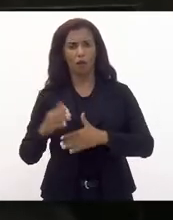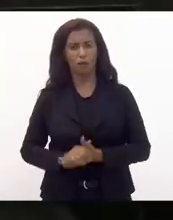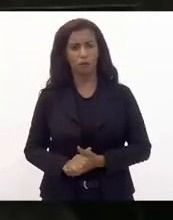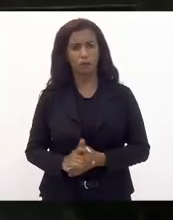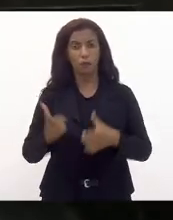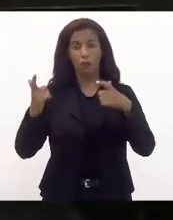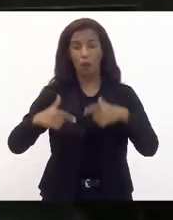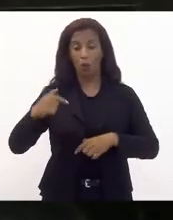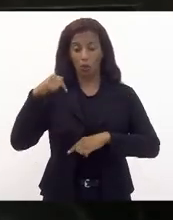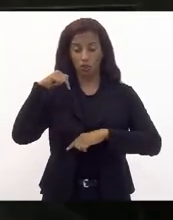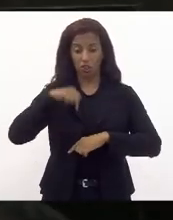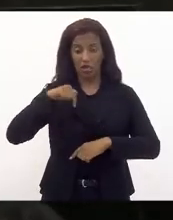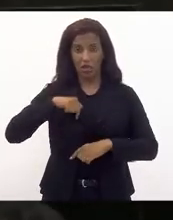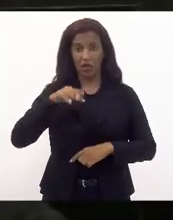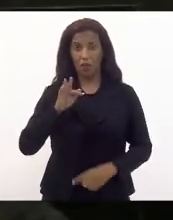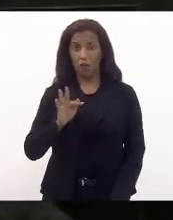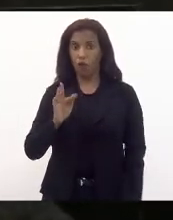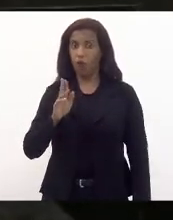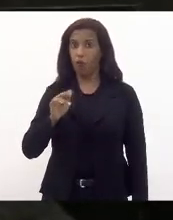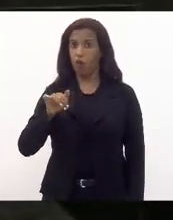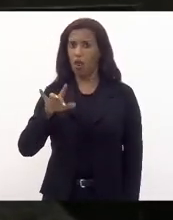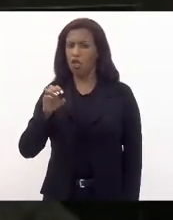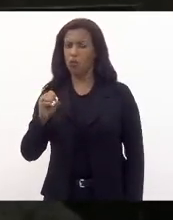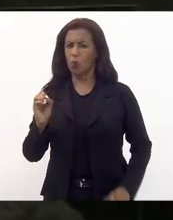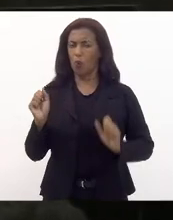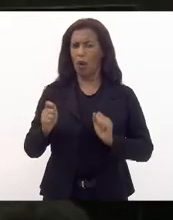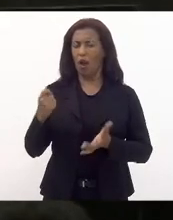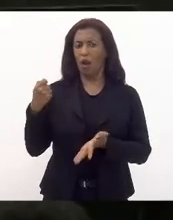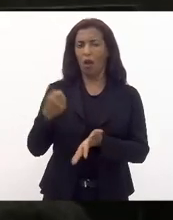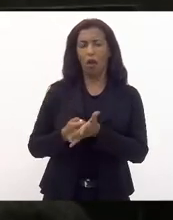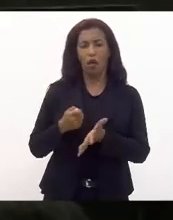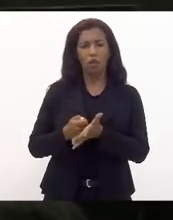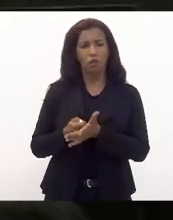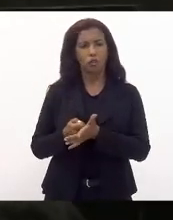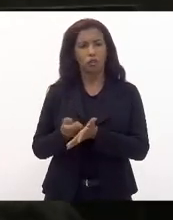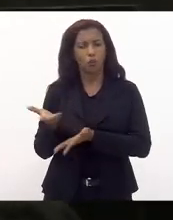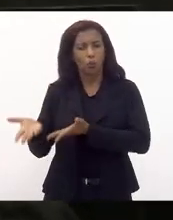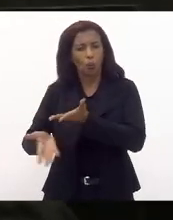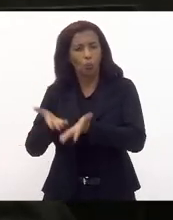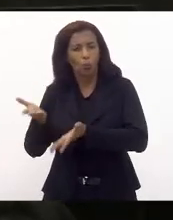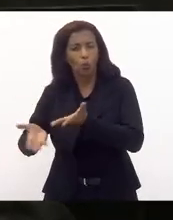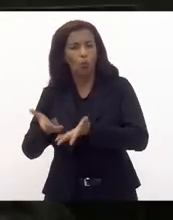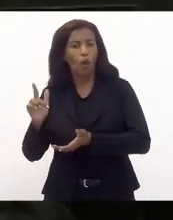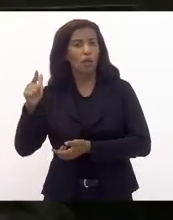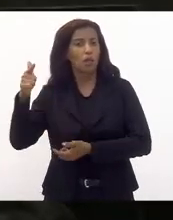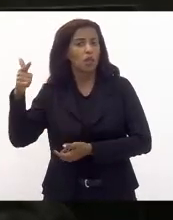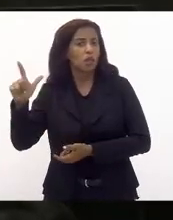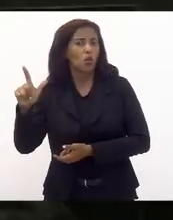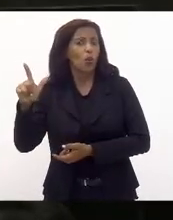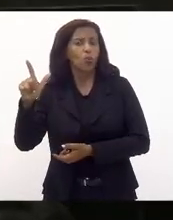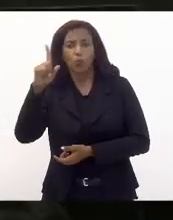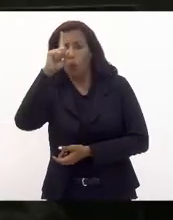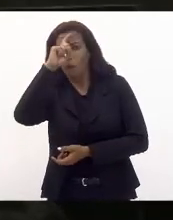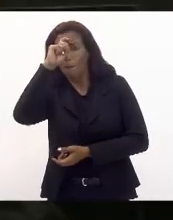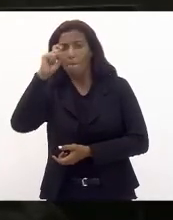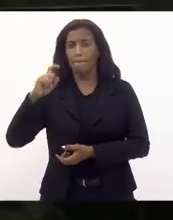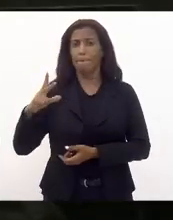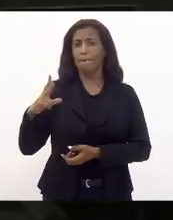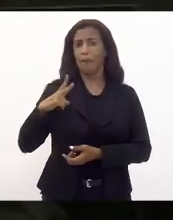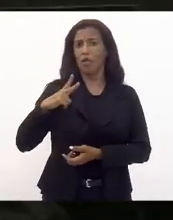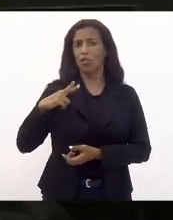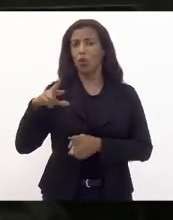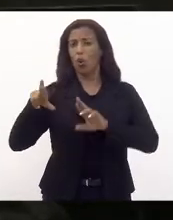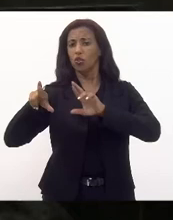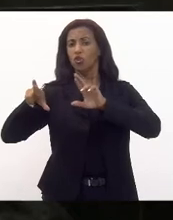Aonde esse foi nespom ele pudesse estar garantido o atendimento em outras partes particulares que não